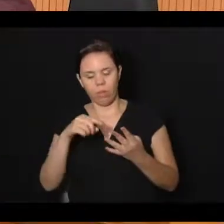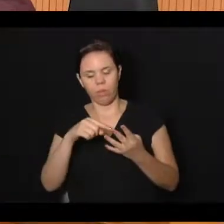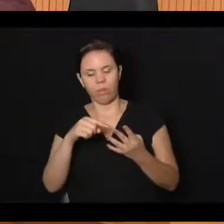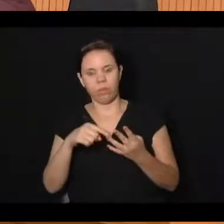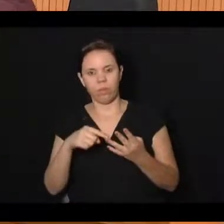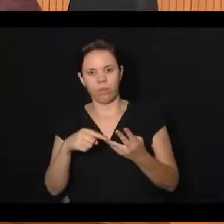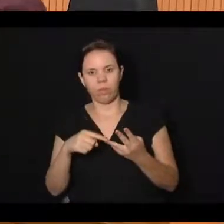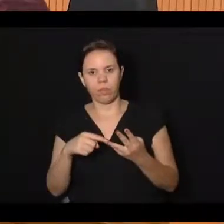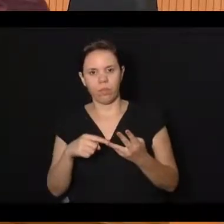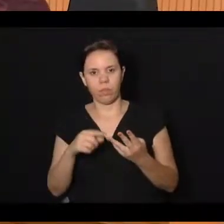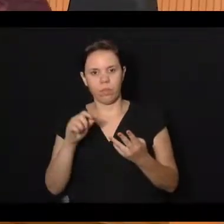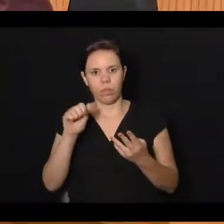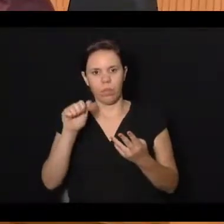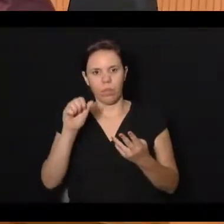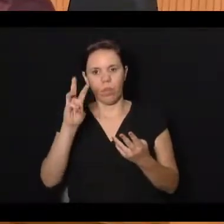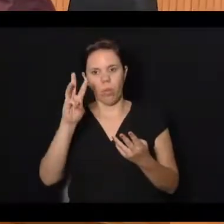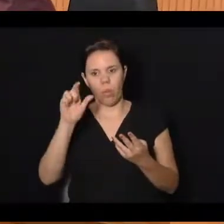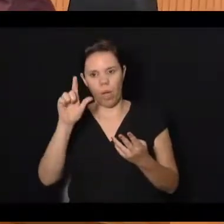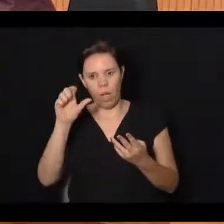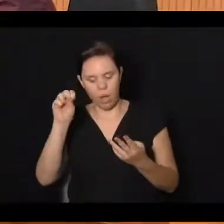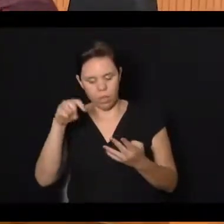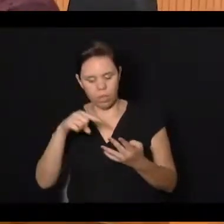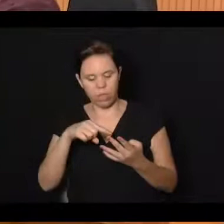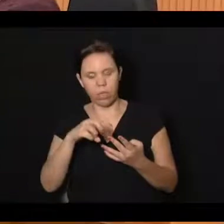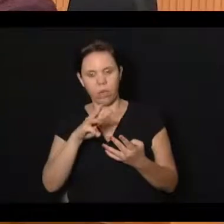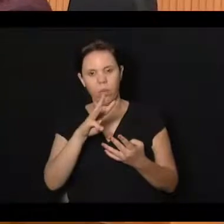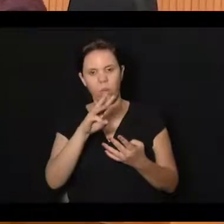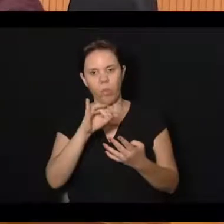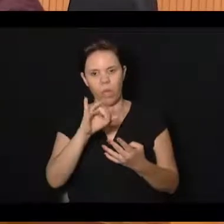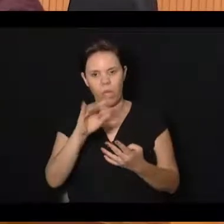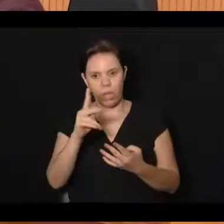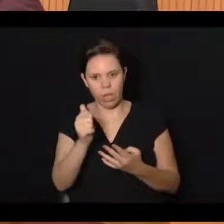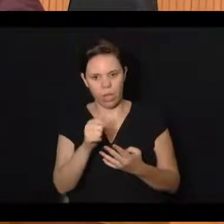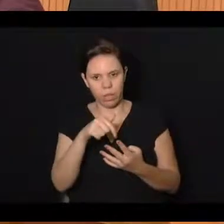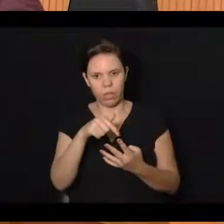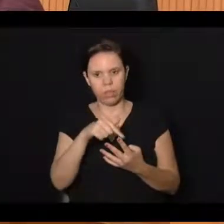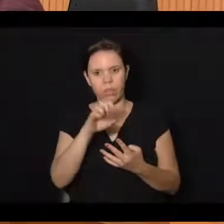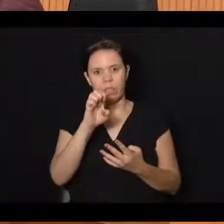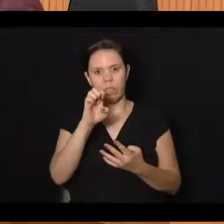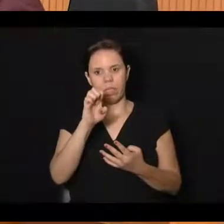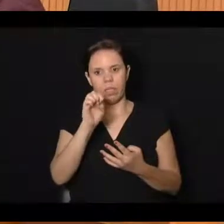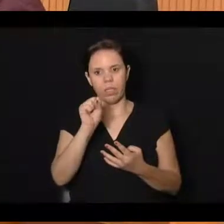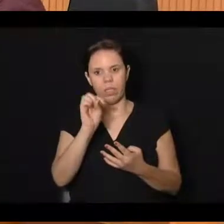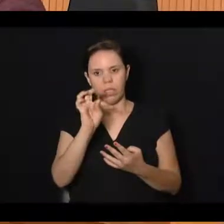no adelphi william e da